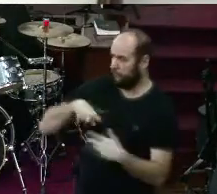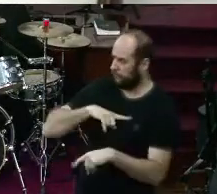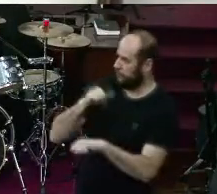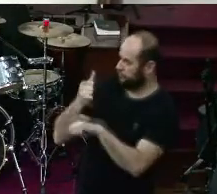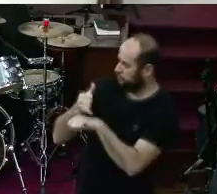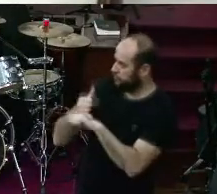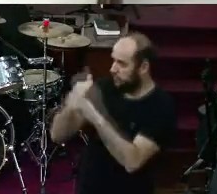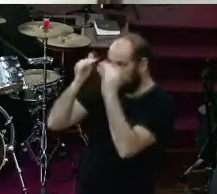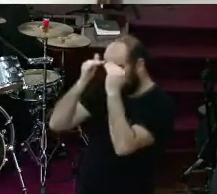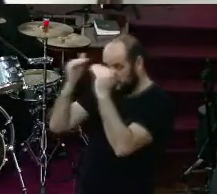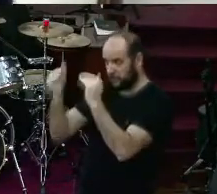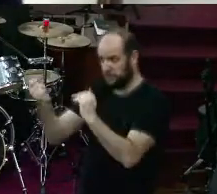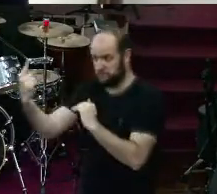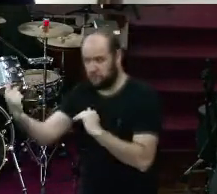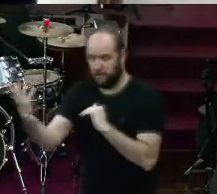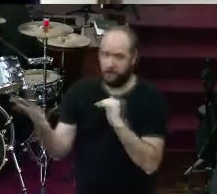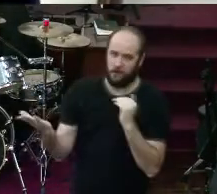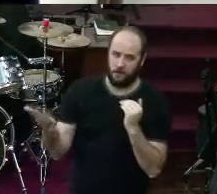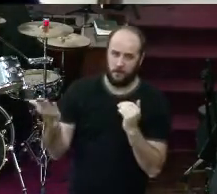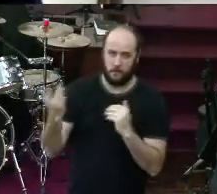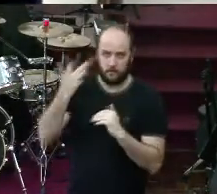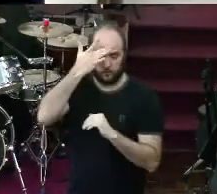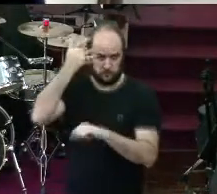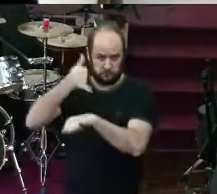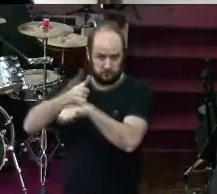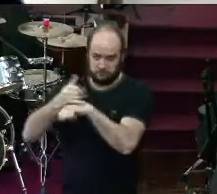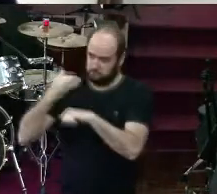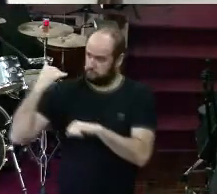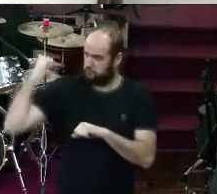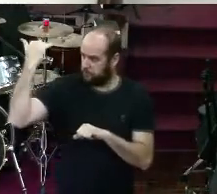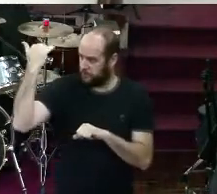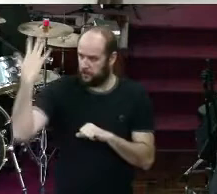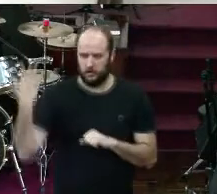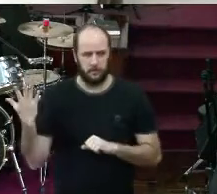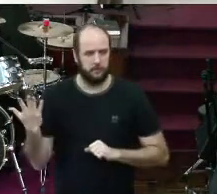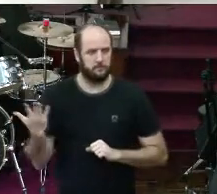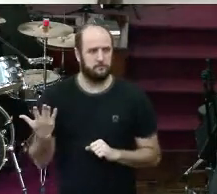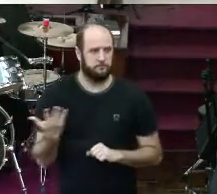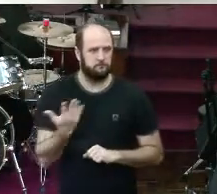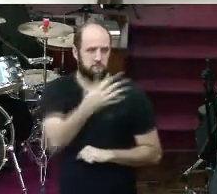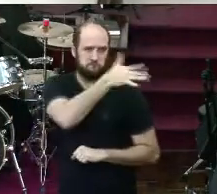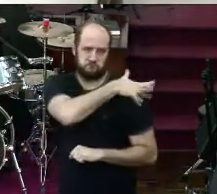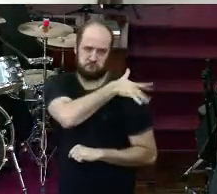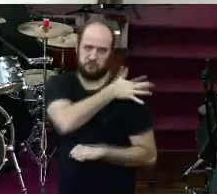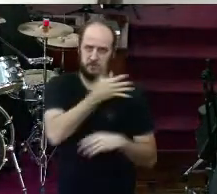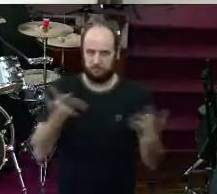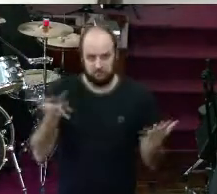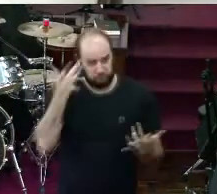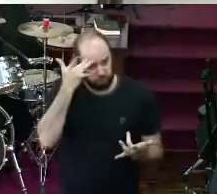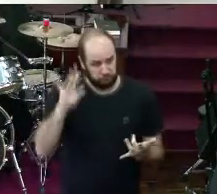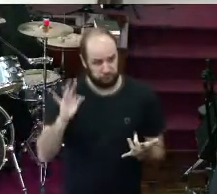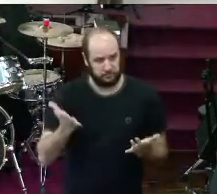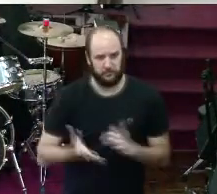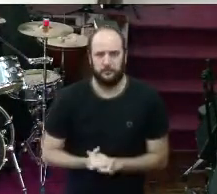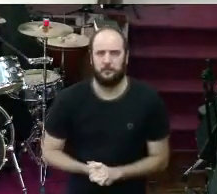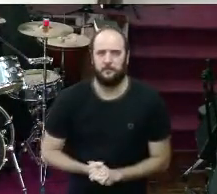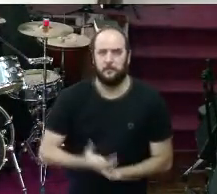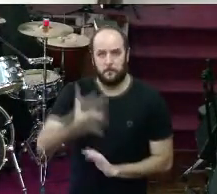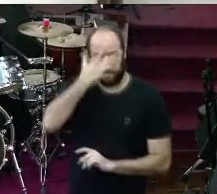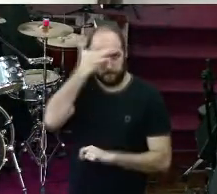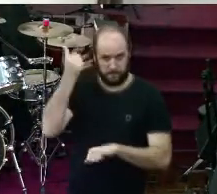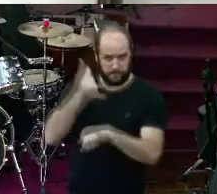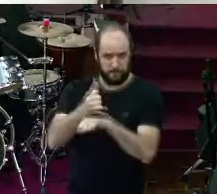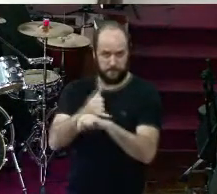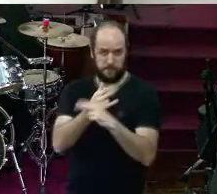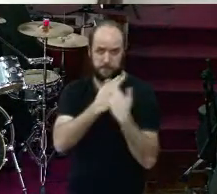a direção de um superior nosso, de um capitão, de um major. O comandante desta operação